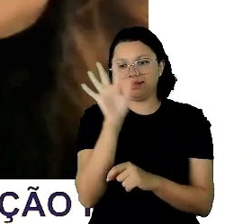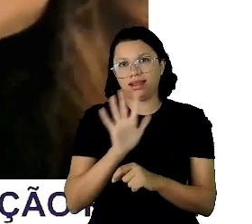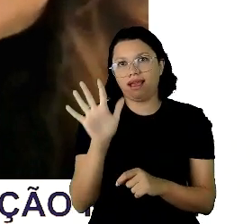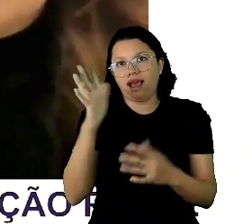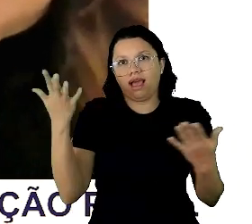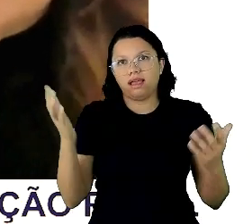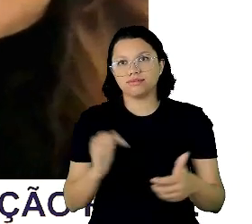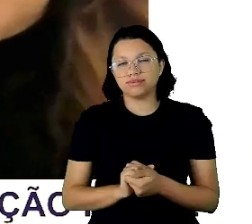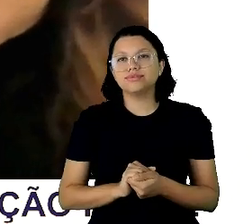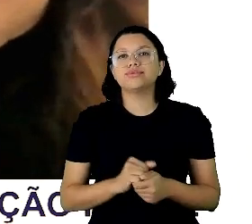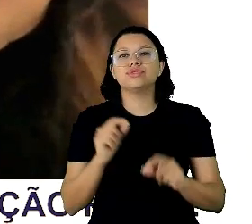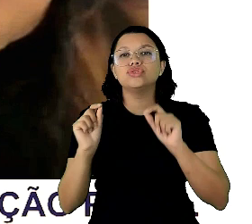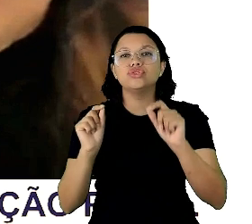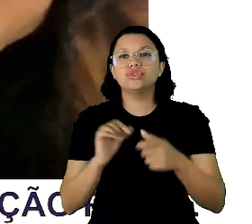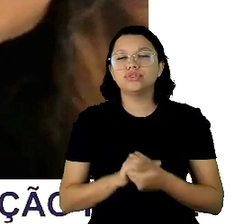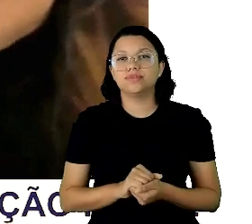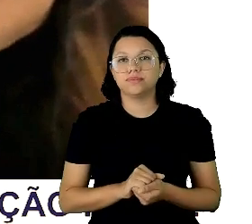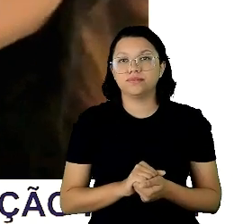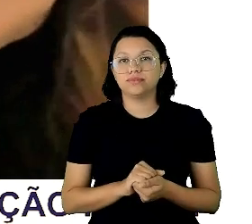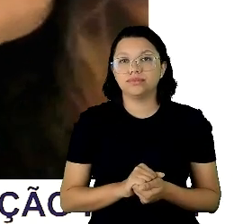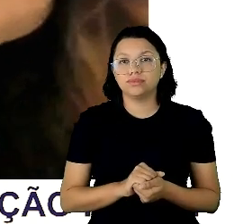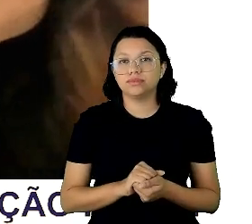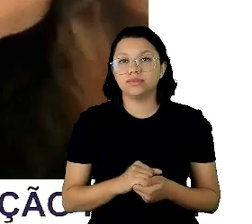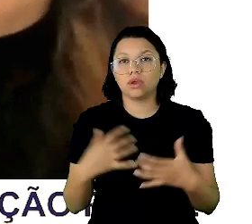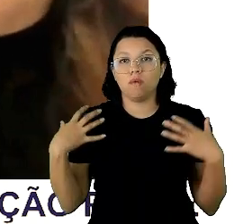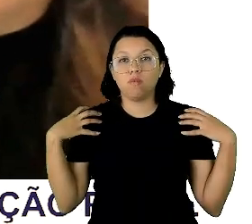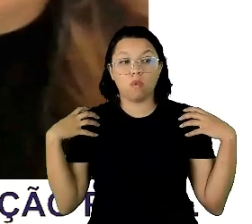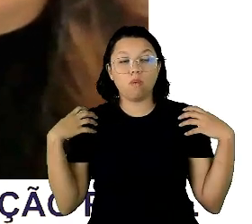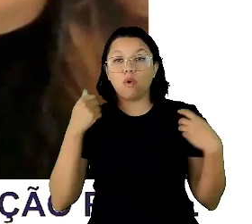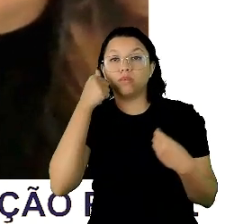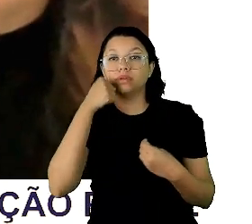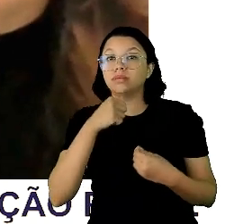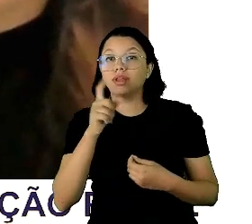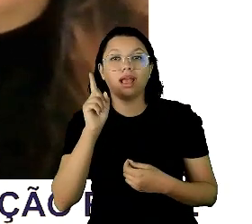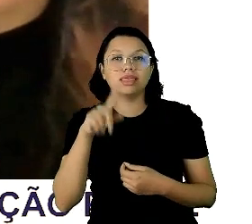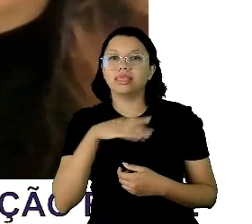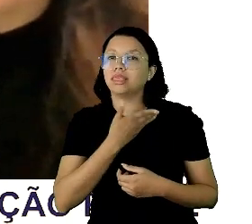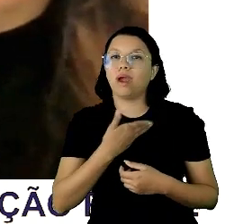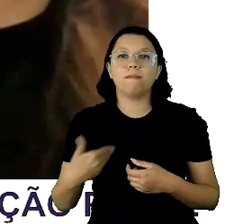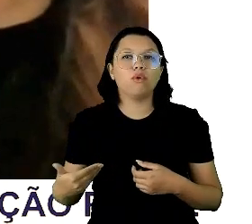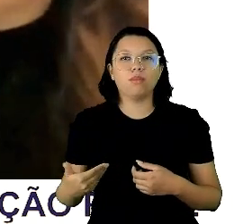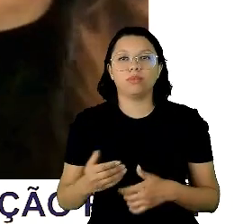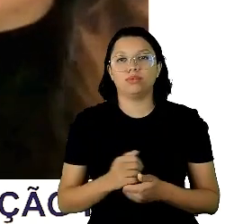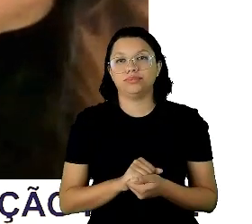de que o corpo da mulher não é público.